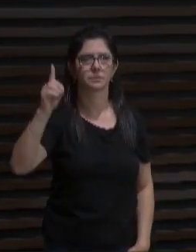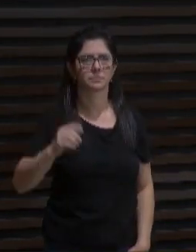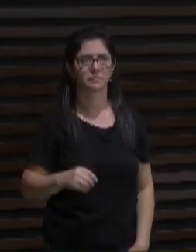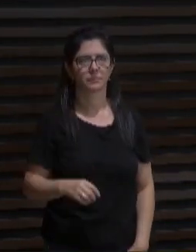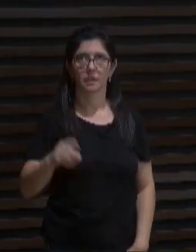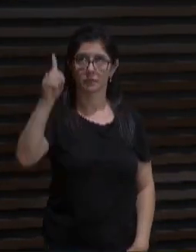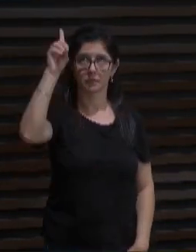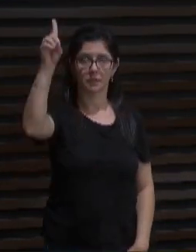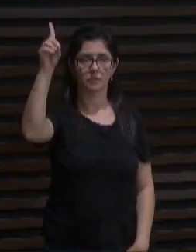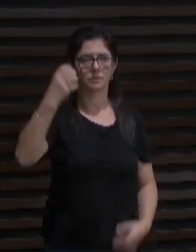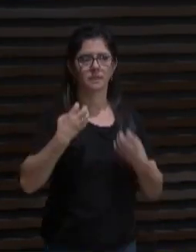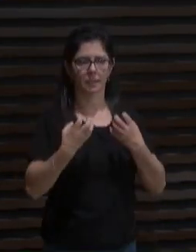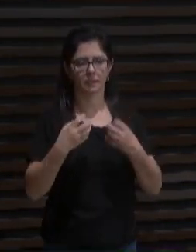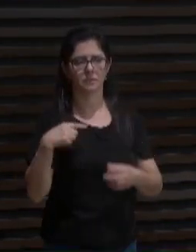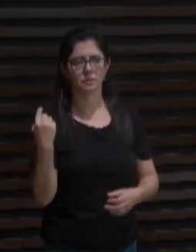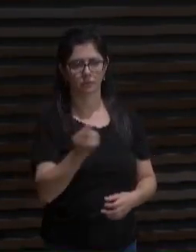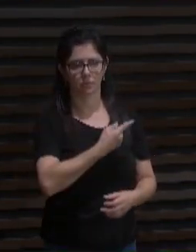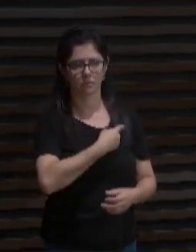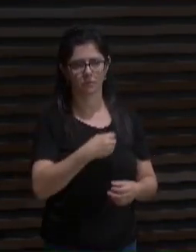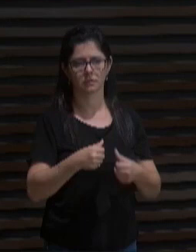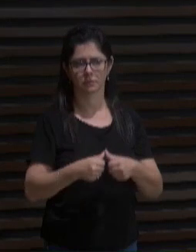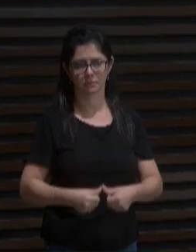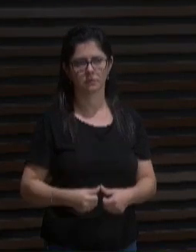nós. Vamos ler junto Colossenses 4:2?